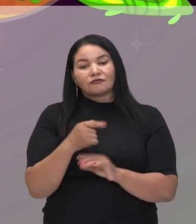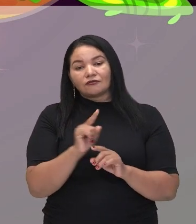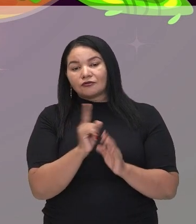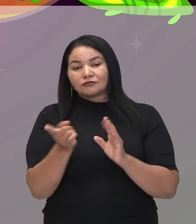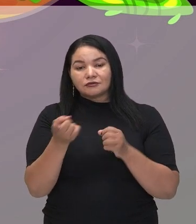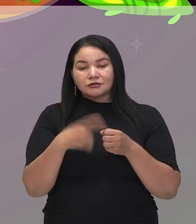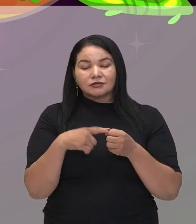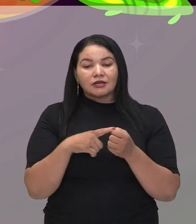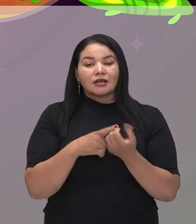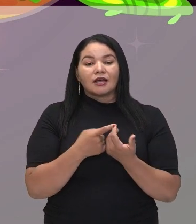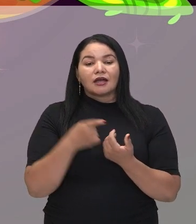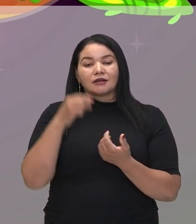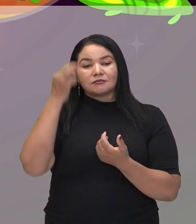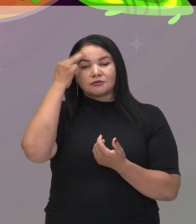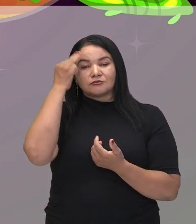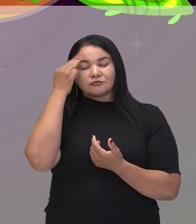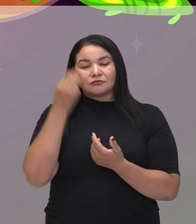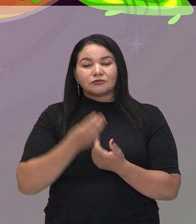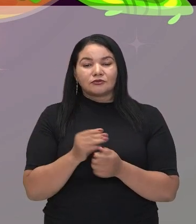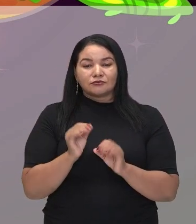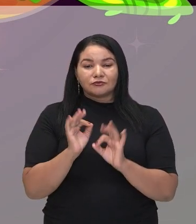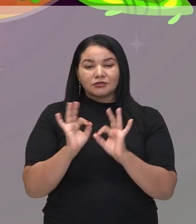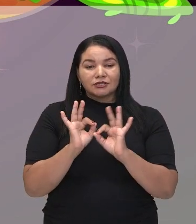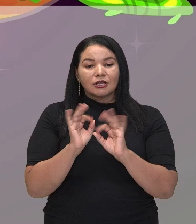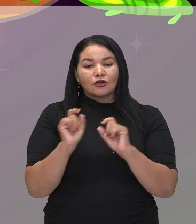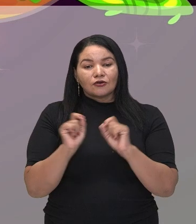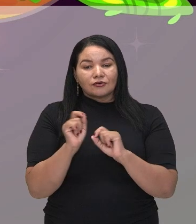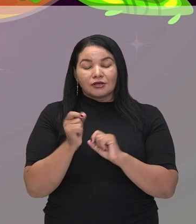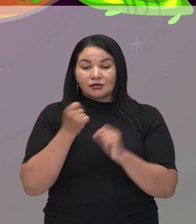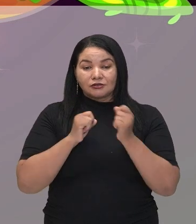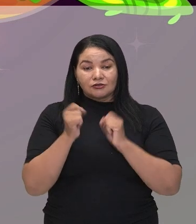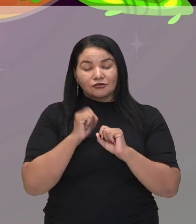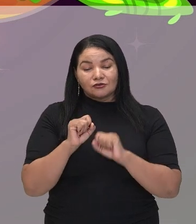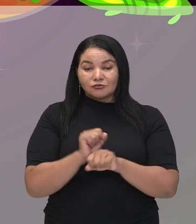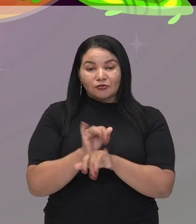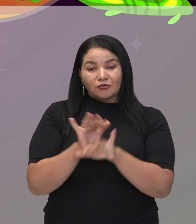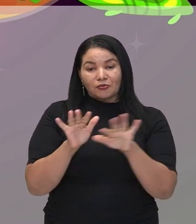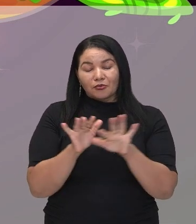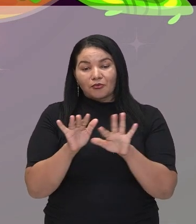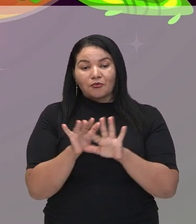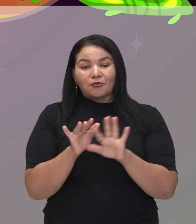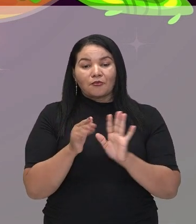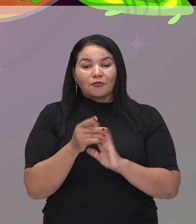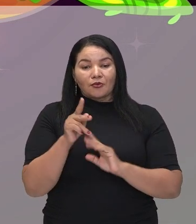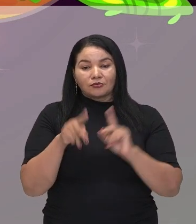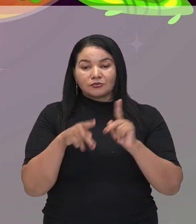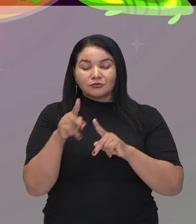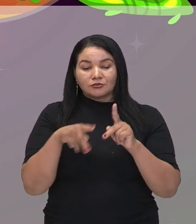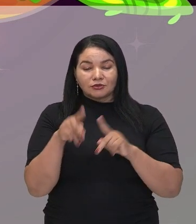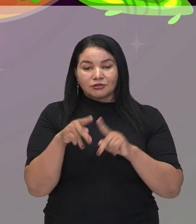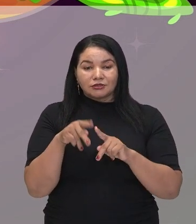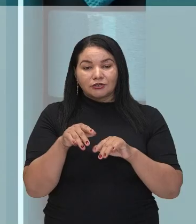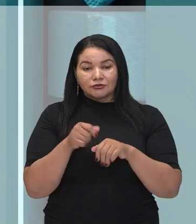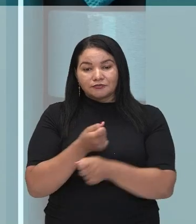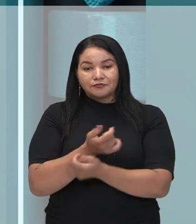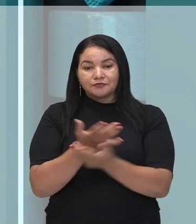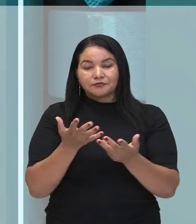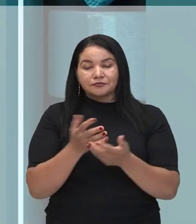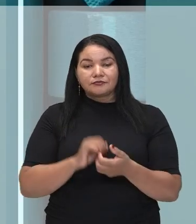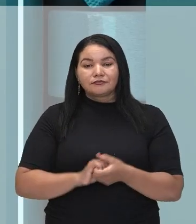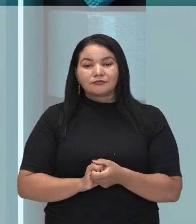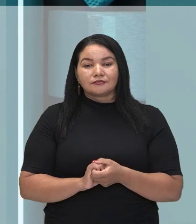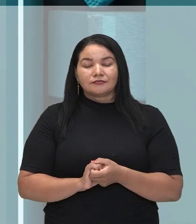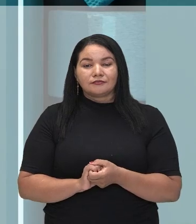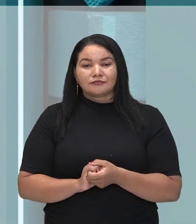memórias incríveis de sua aventura em Abrevo, ansiosos para compartilhar suas descobertas com o resto da humanidade.